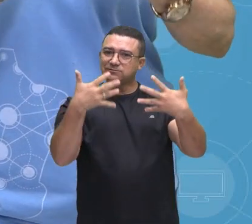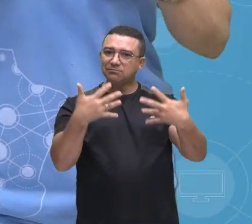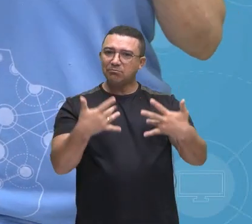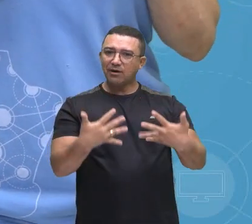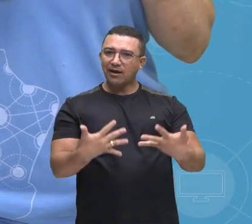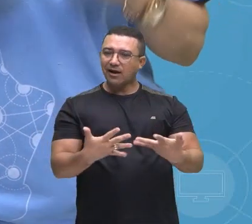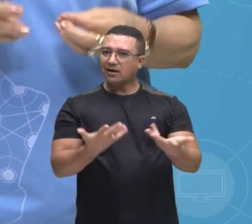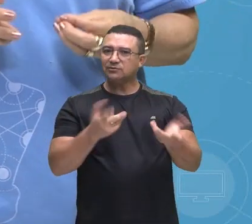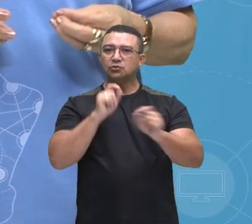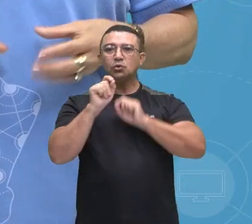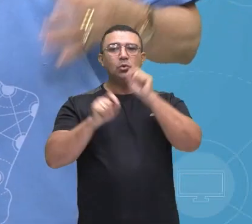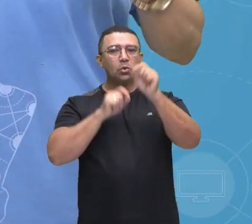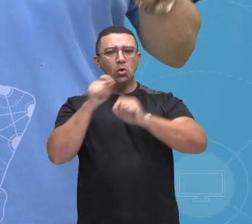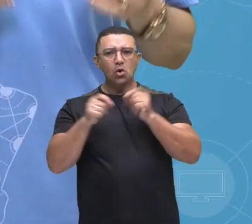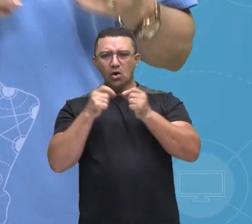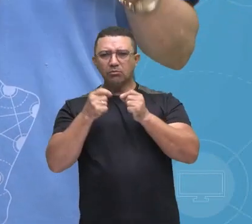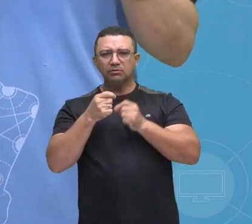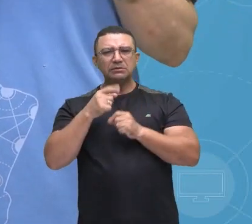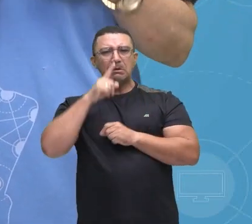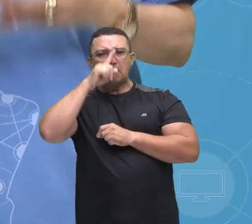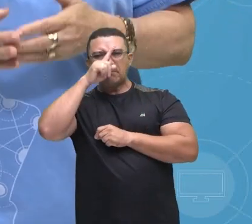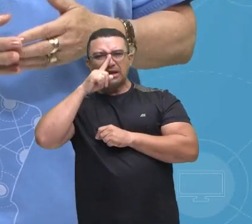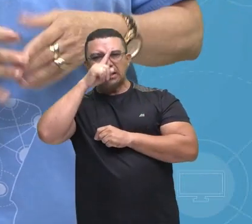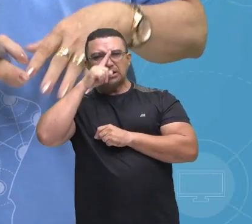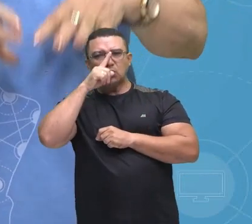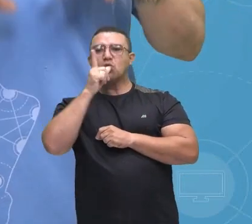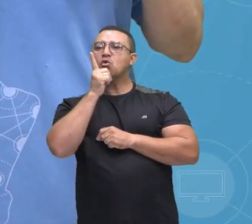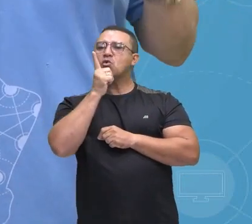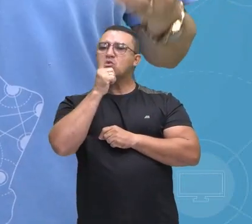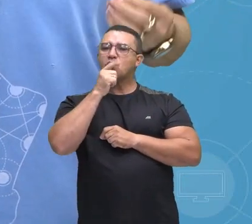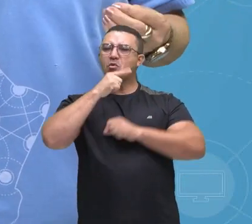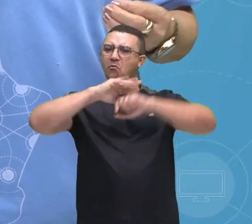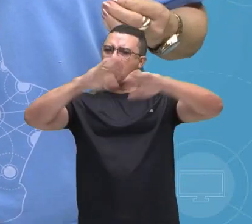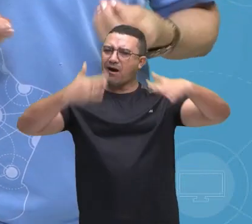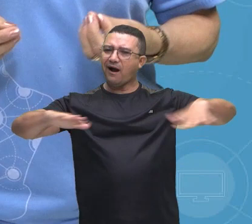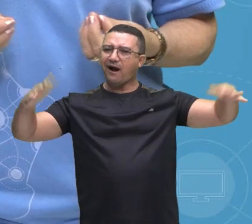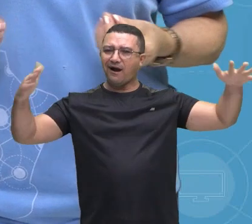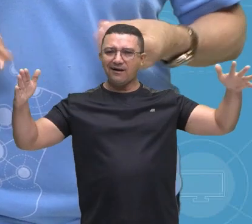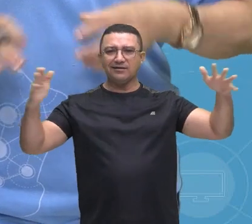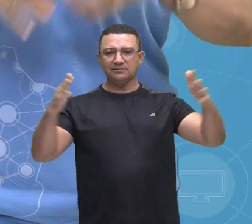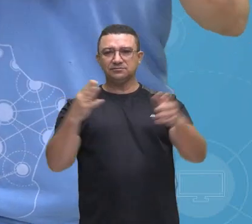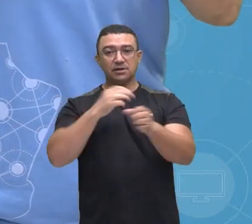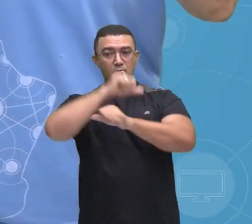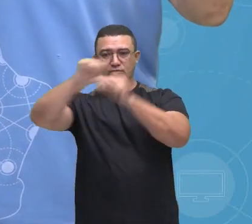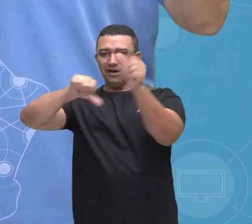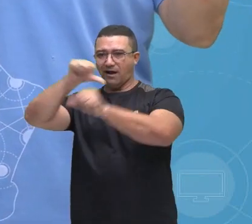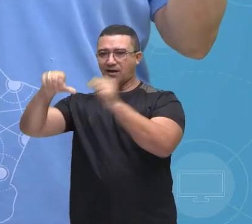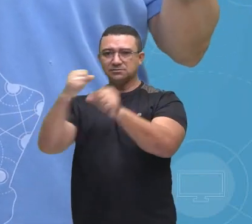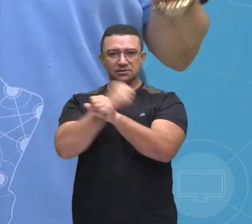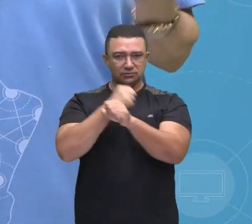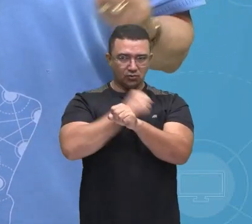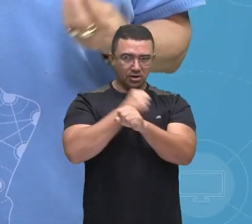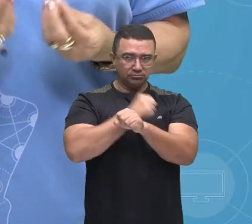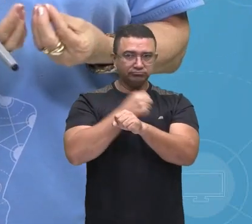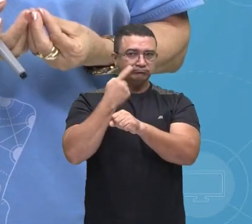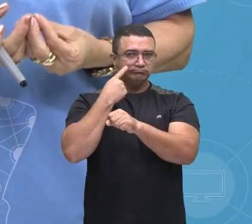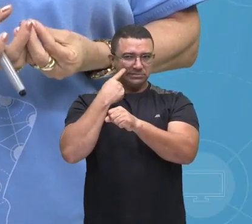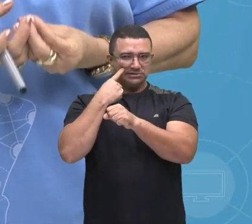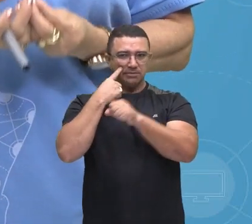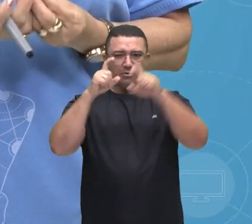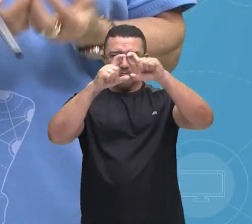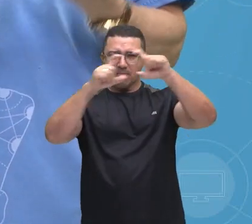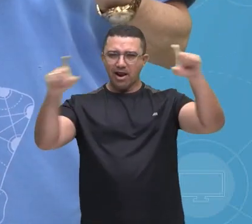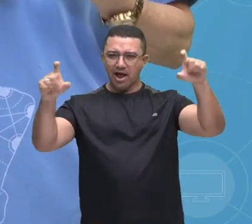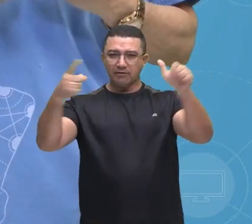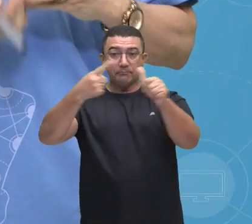que enfrentou no mar na passagem de ano. Então, aqui você tem esse parágrafo